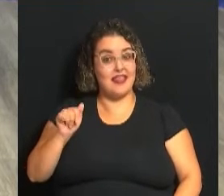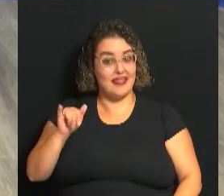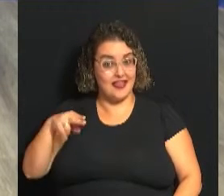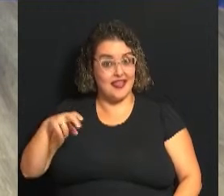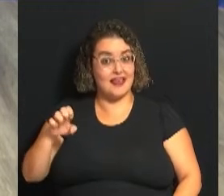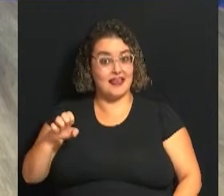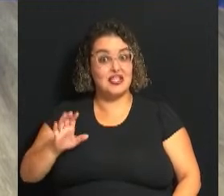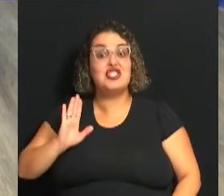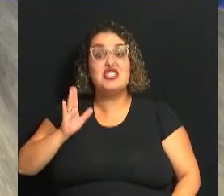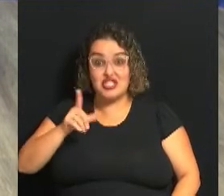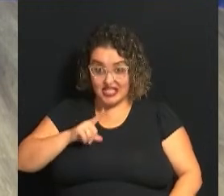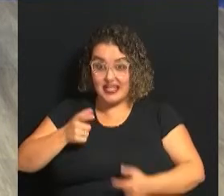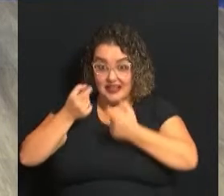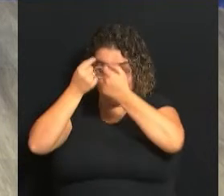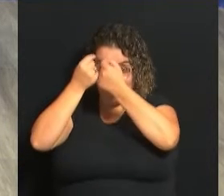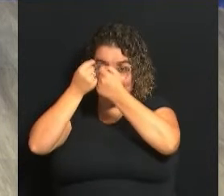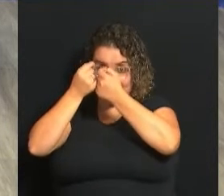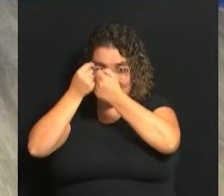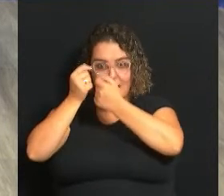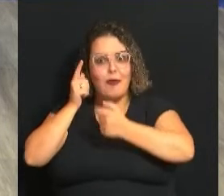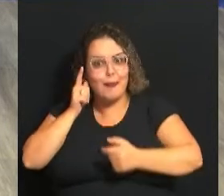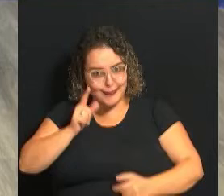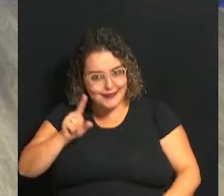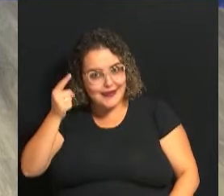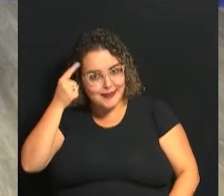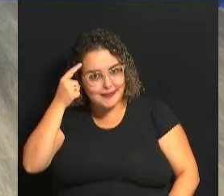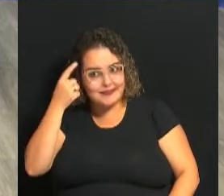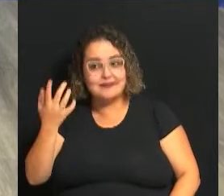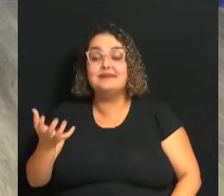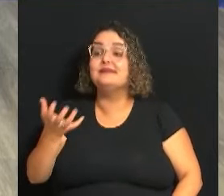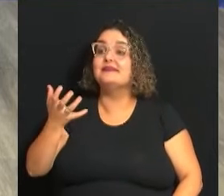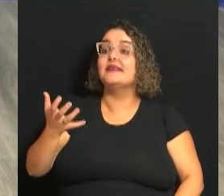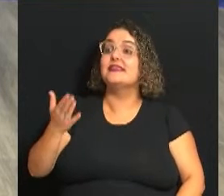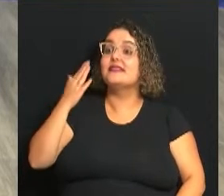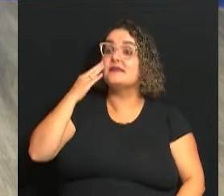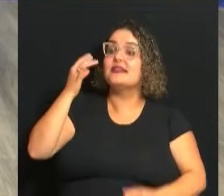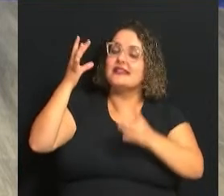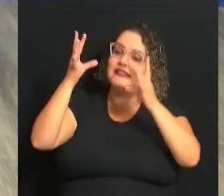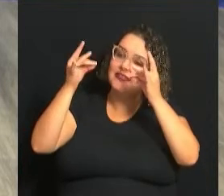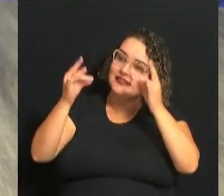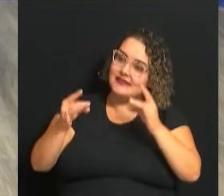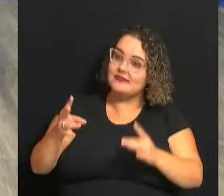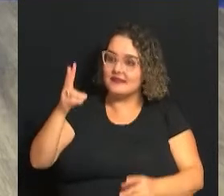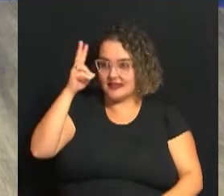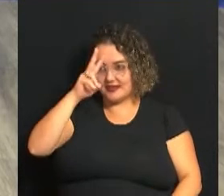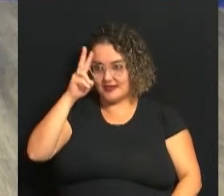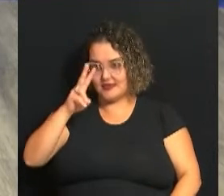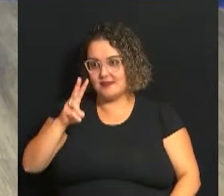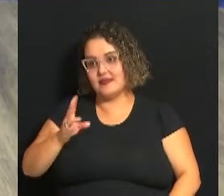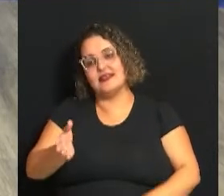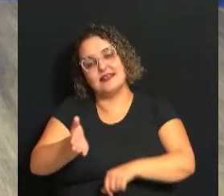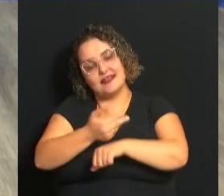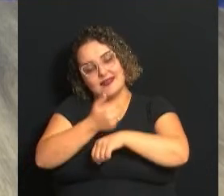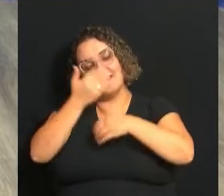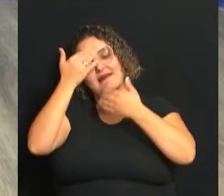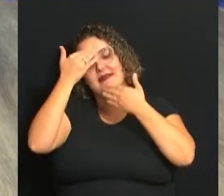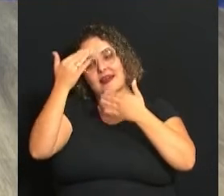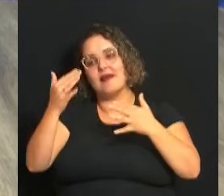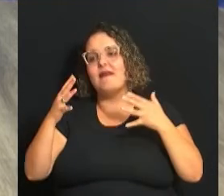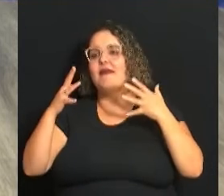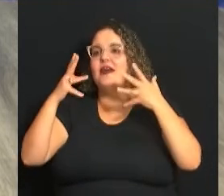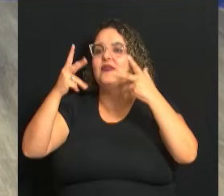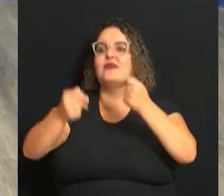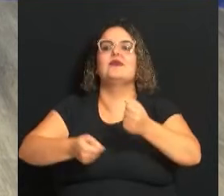câncer cerebral. Daiane, a gente quer saber detalhes da sua história, mas antes, muito obrigada por parar todos os seus